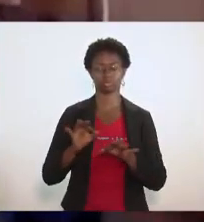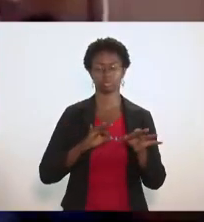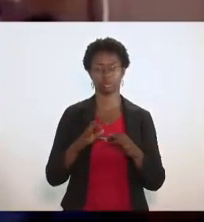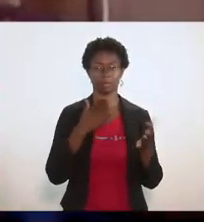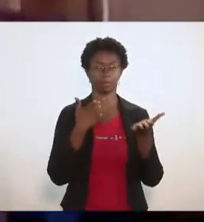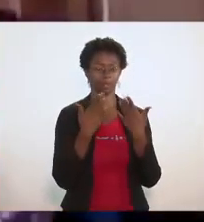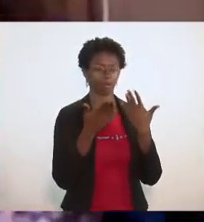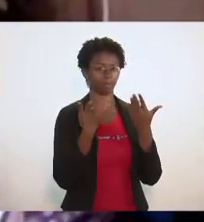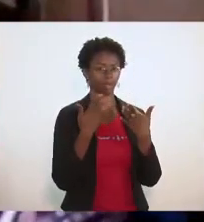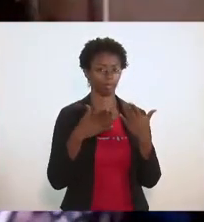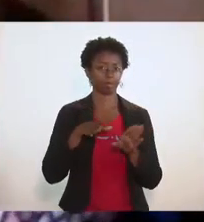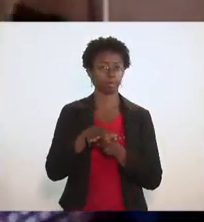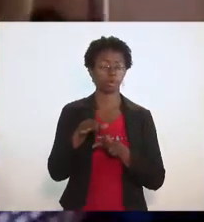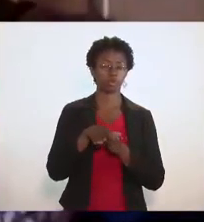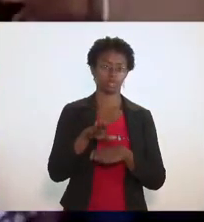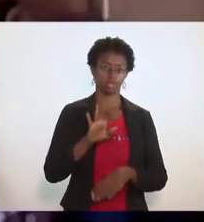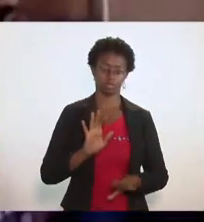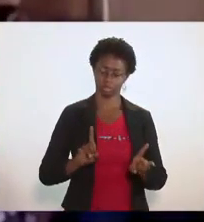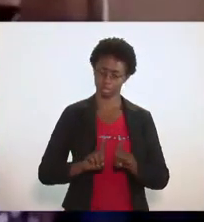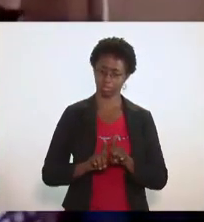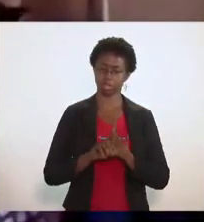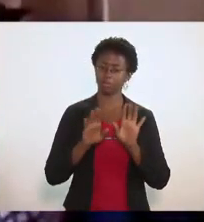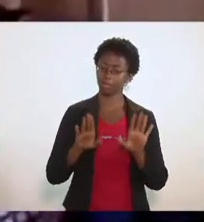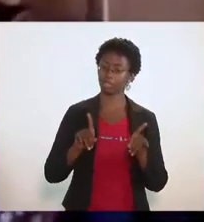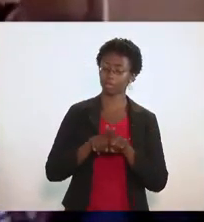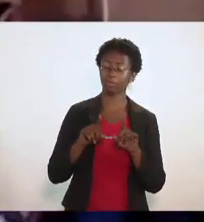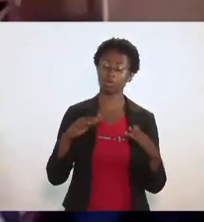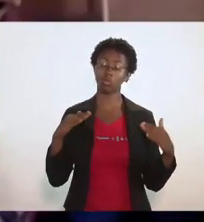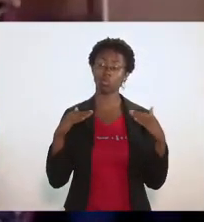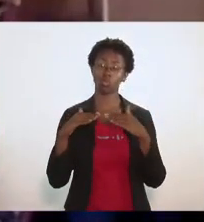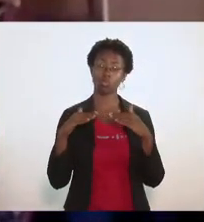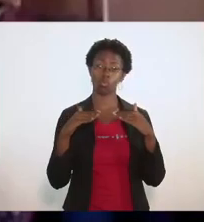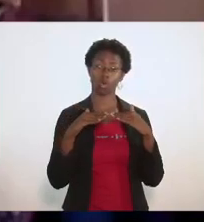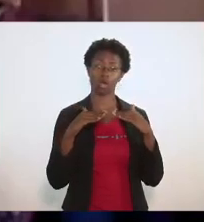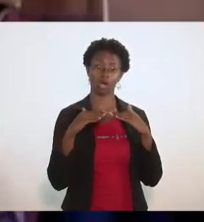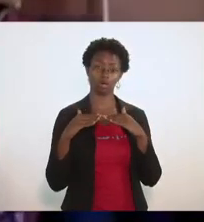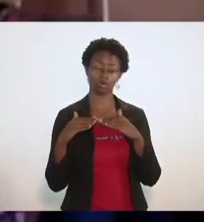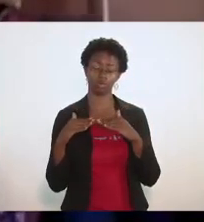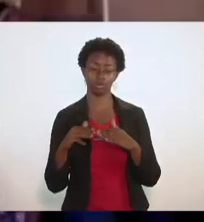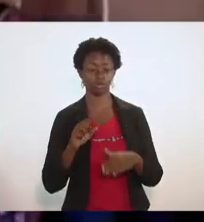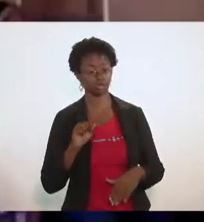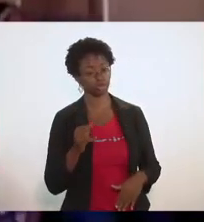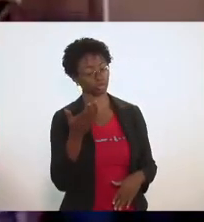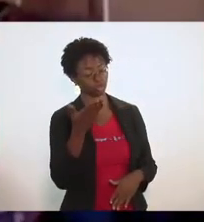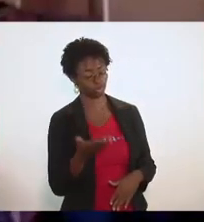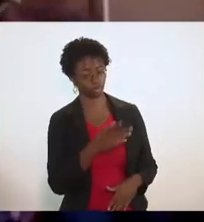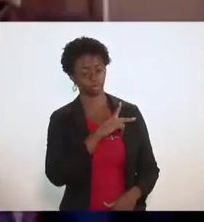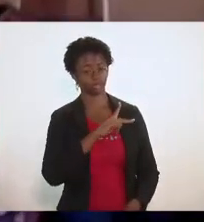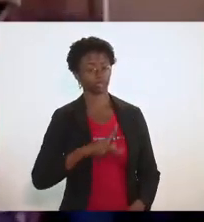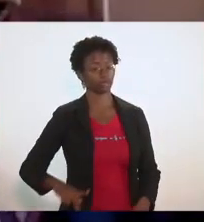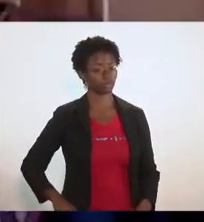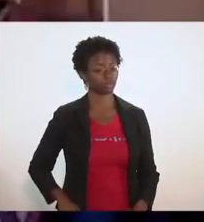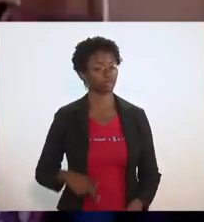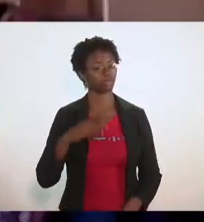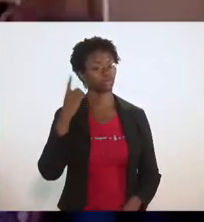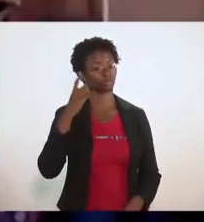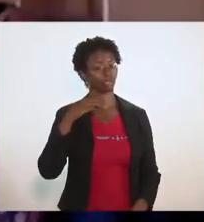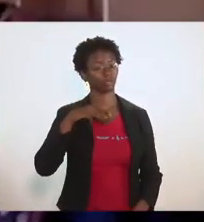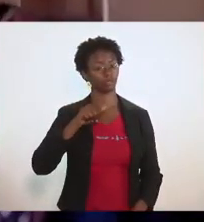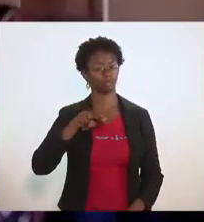feito anteriormente. Então, só para colocar aqui para o colegiado de que o INEPAC é parceiro